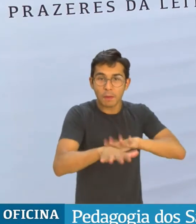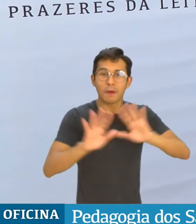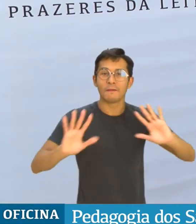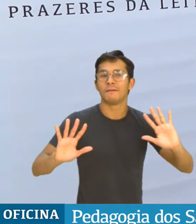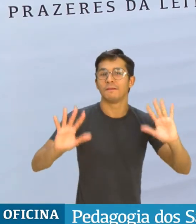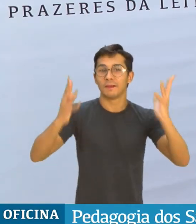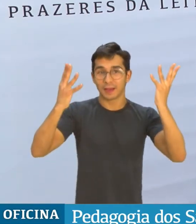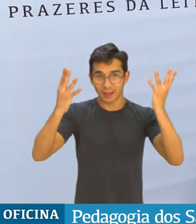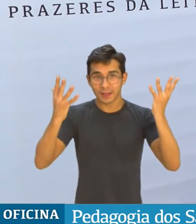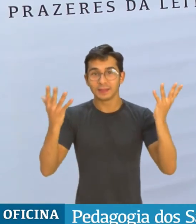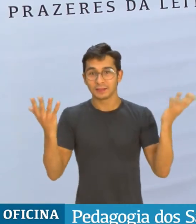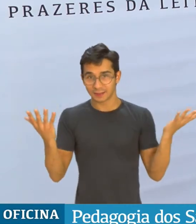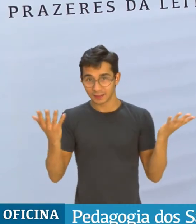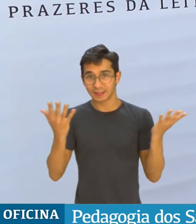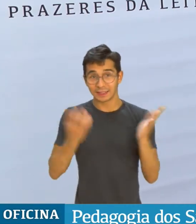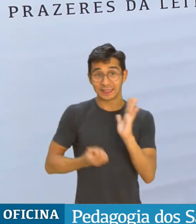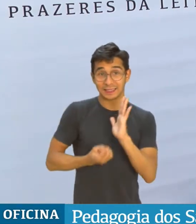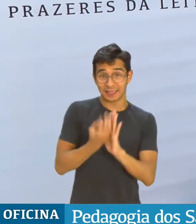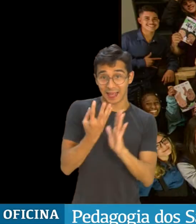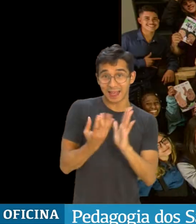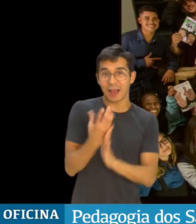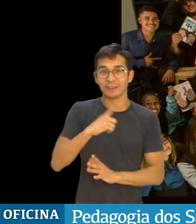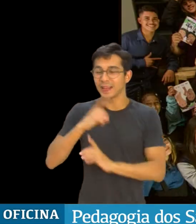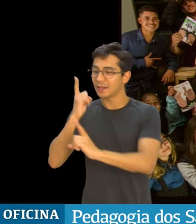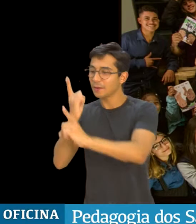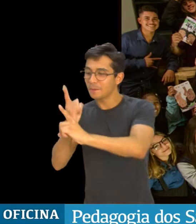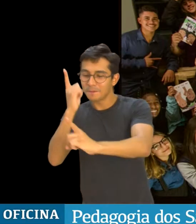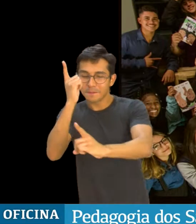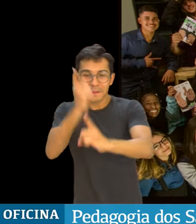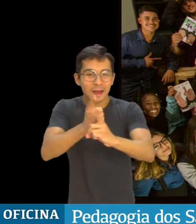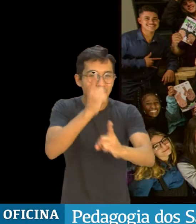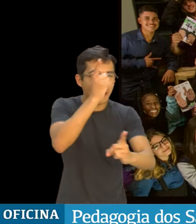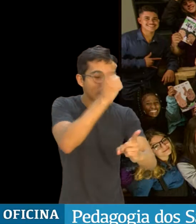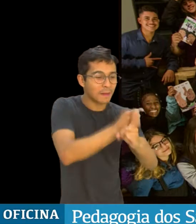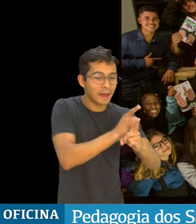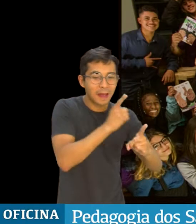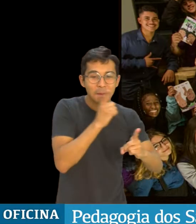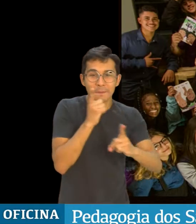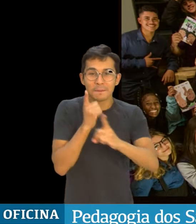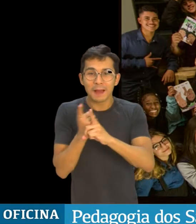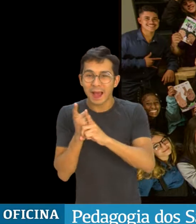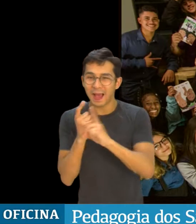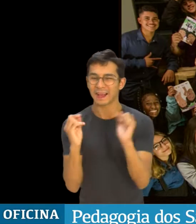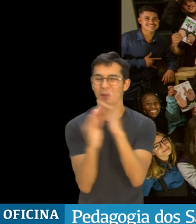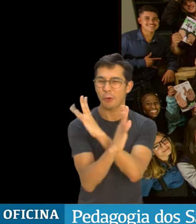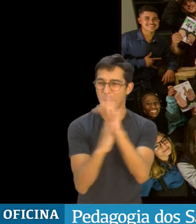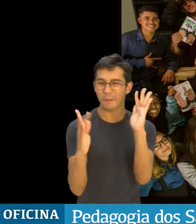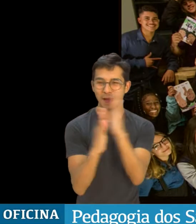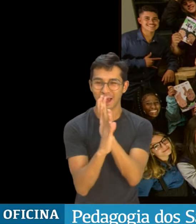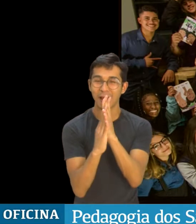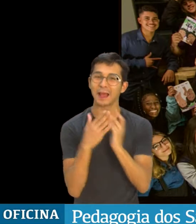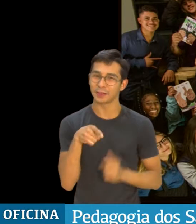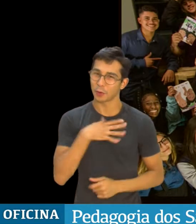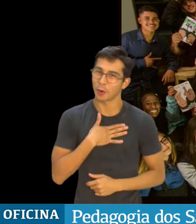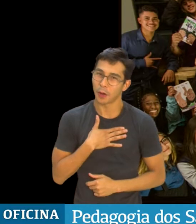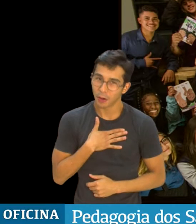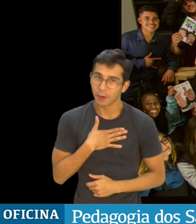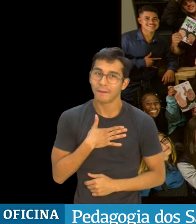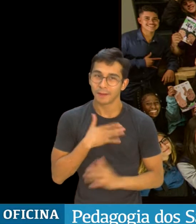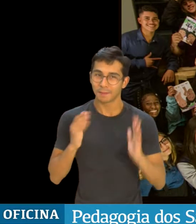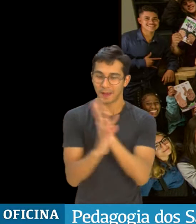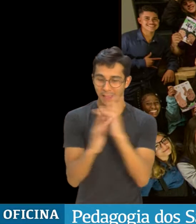então envolve um encontro, envolve uma coisa que a gente gosta muito e não está podendo no momento, que é a aglomeração, né? Essa